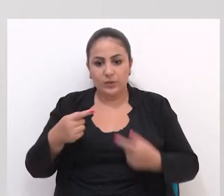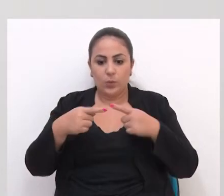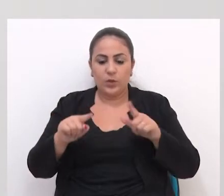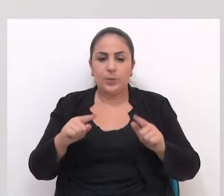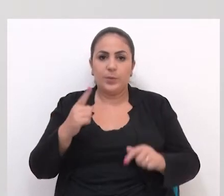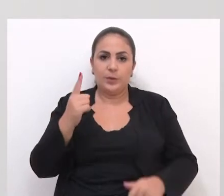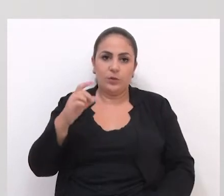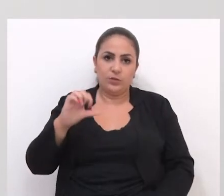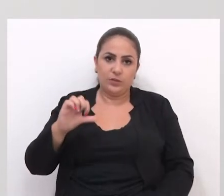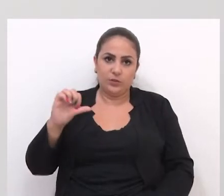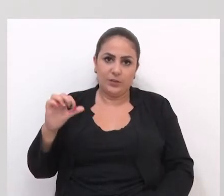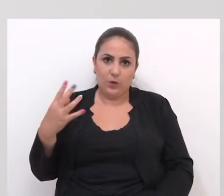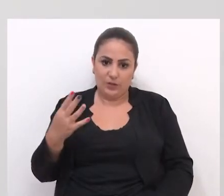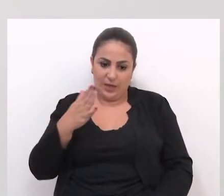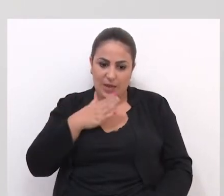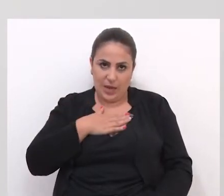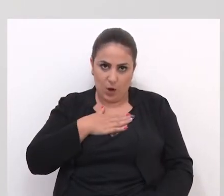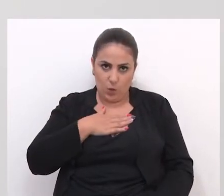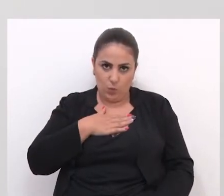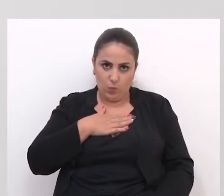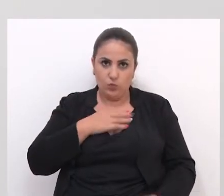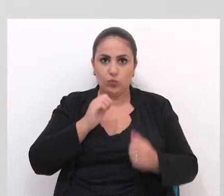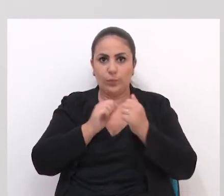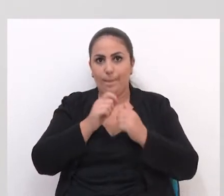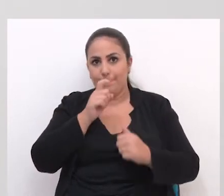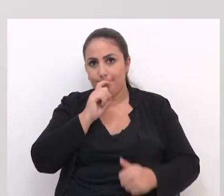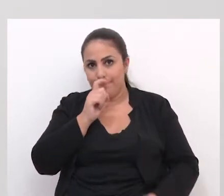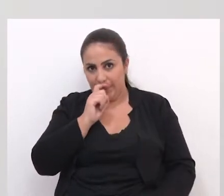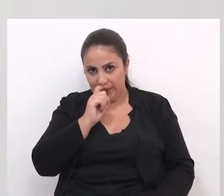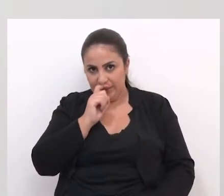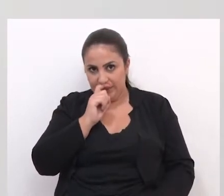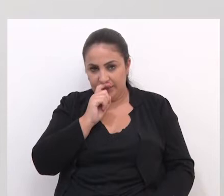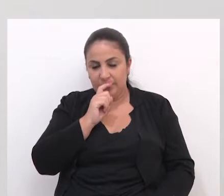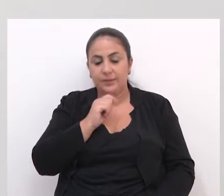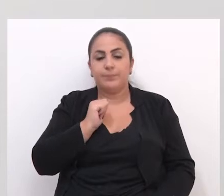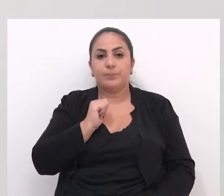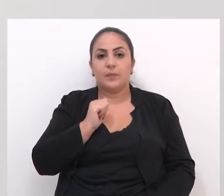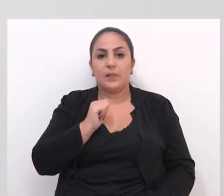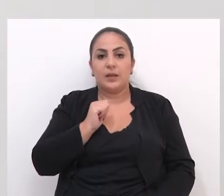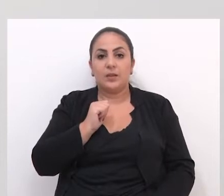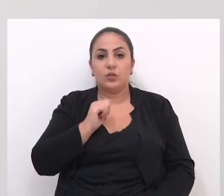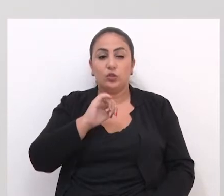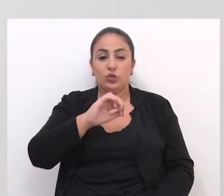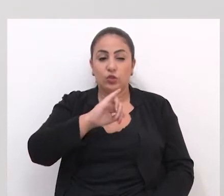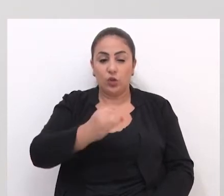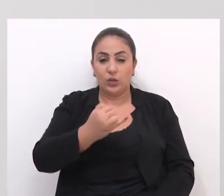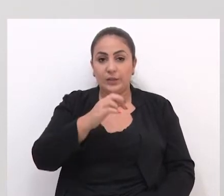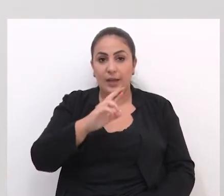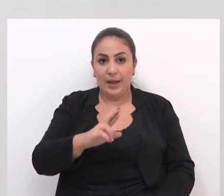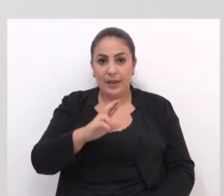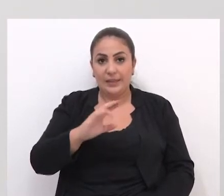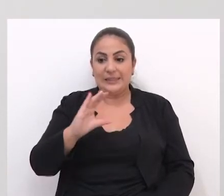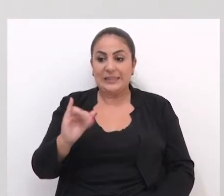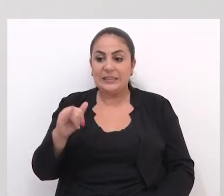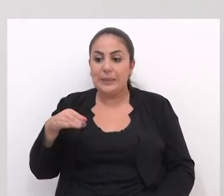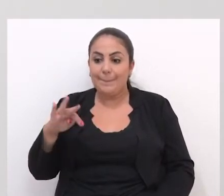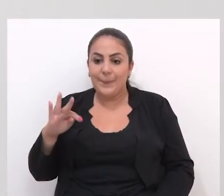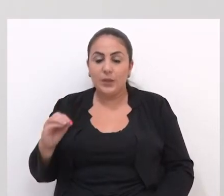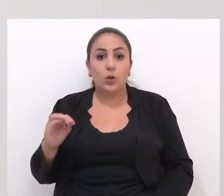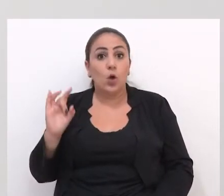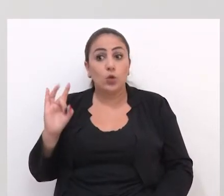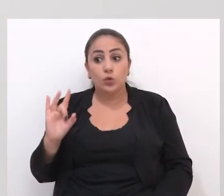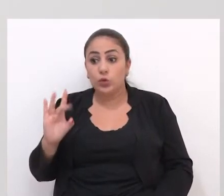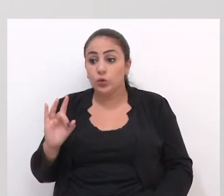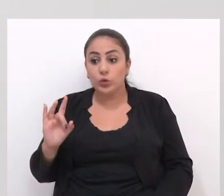1994, eu e meu pai, né, João e Roberto, fundamos a empresa JR Comércio de Cimento, uma empresa que estava se propondo atender o